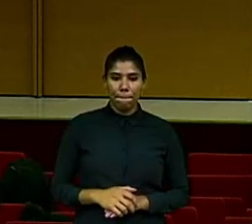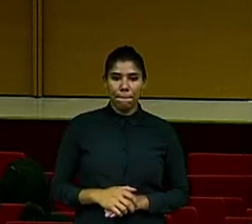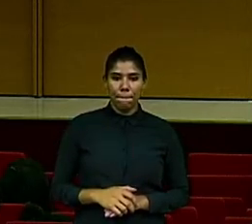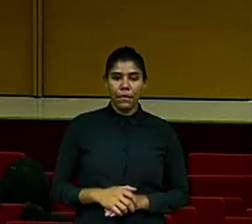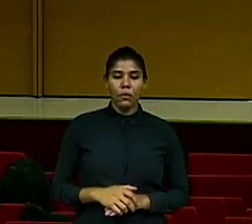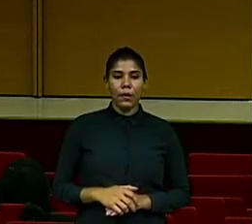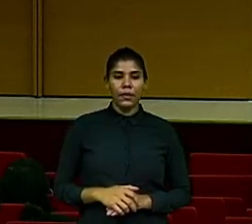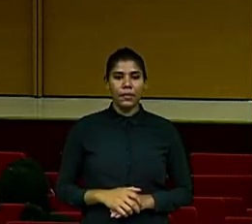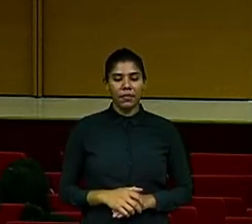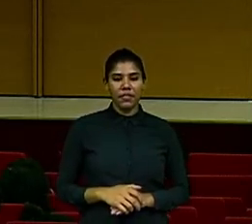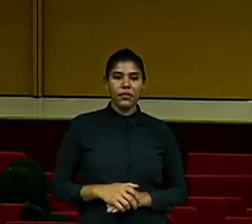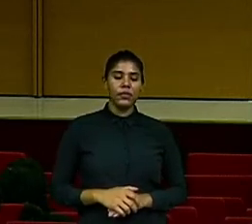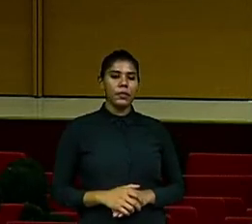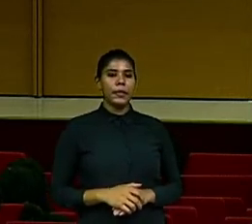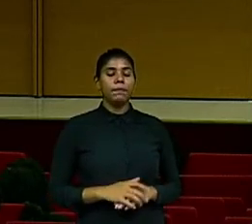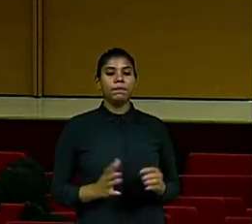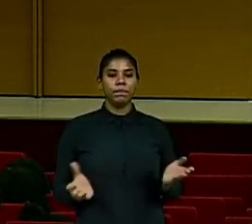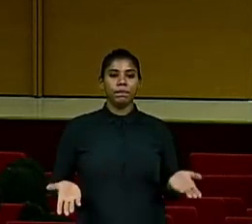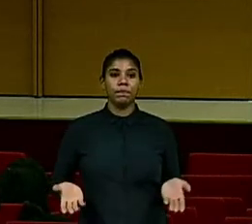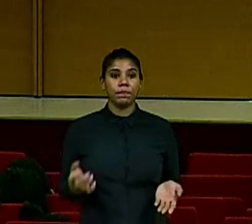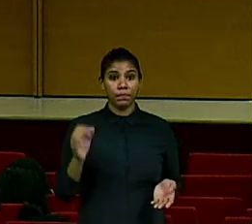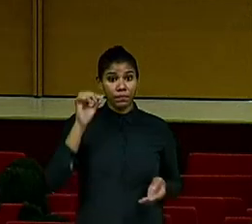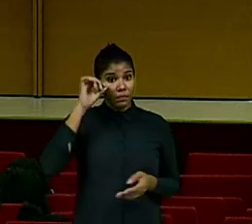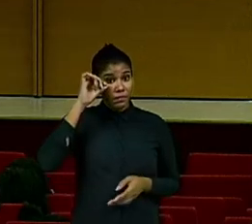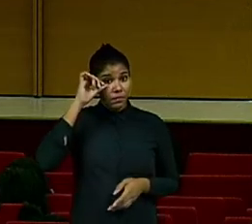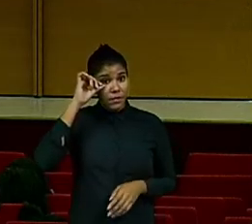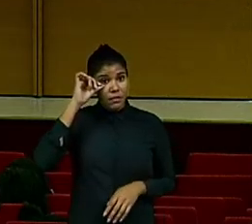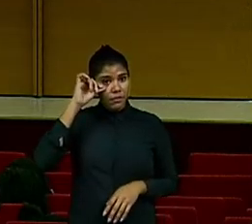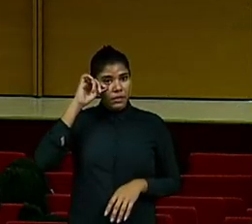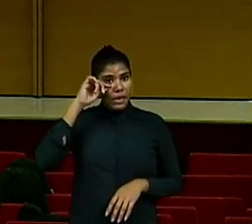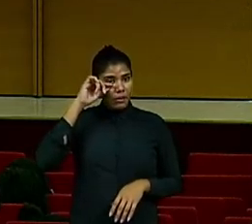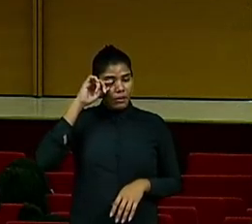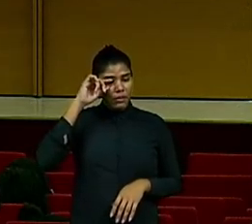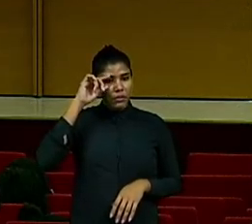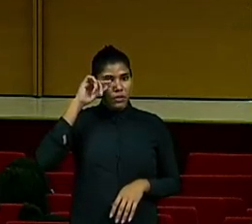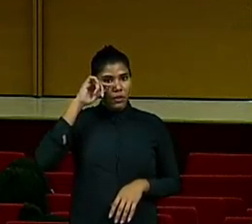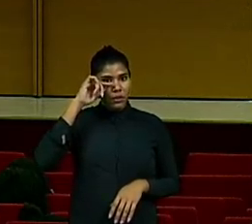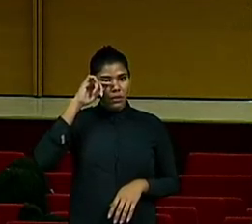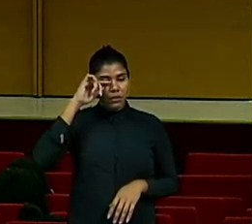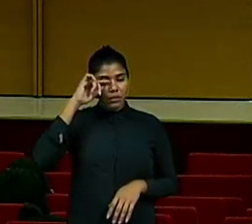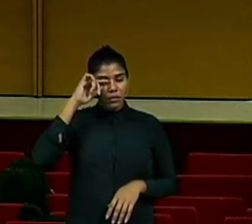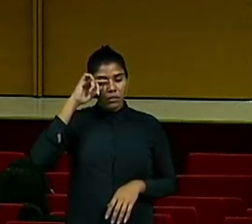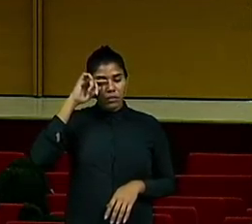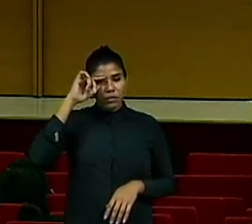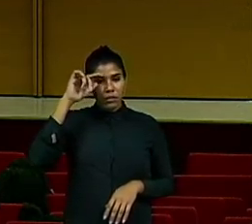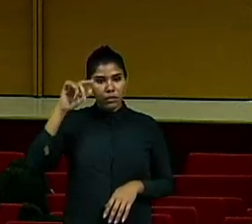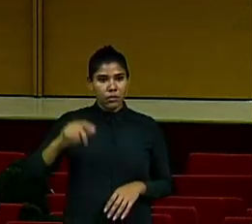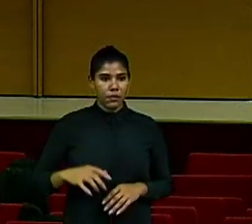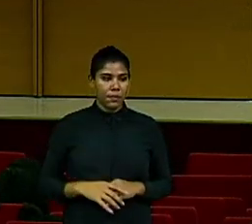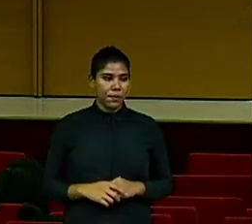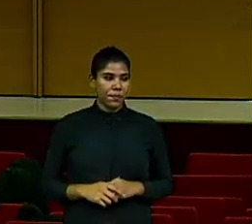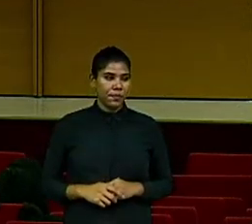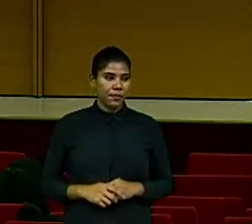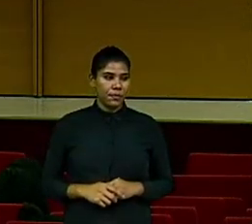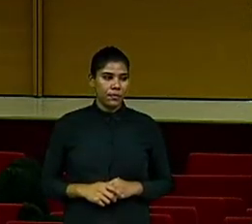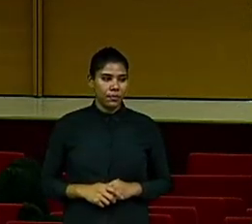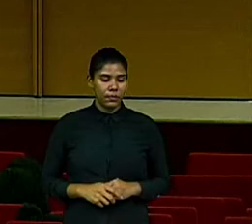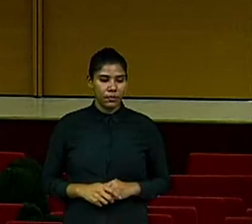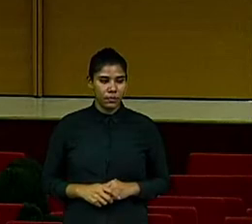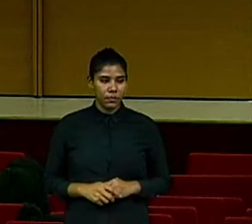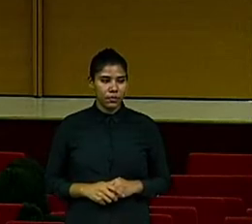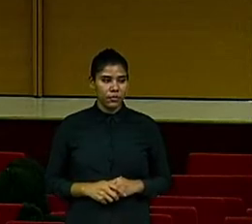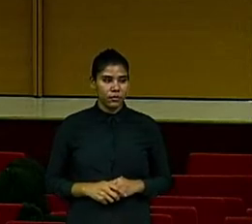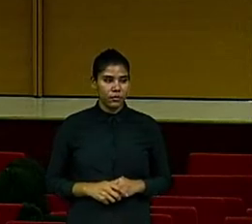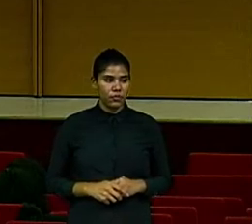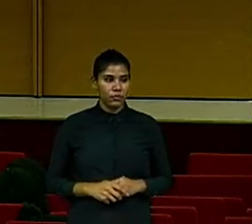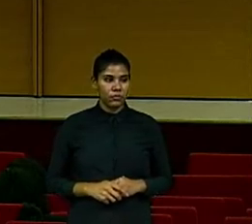nesse plasmídeo um gene de interesse perceba bem eu peguei o plasmídeo da bactéria e inserir